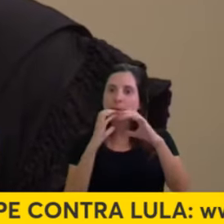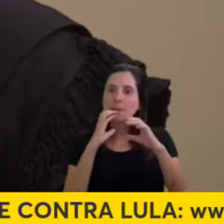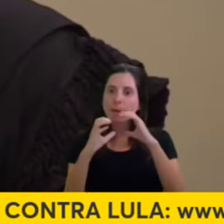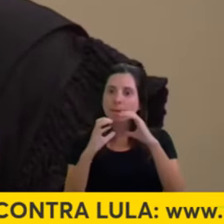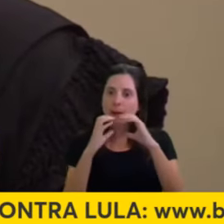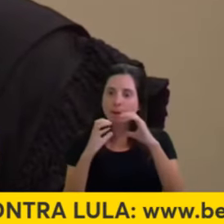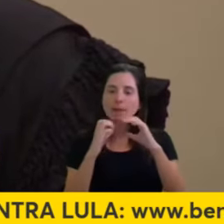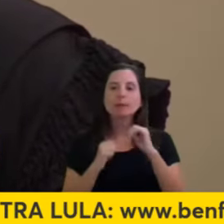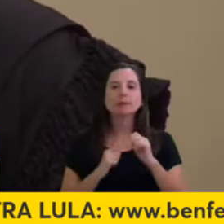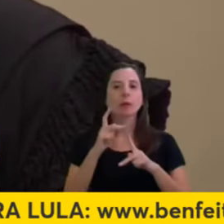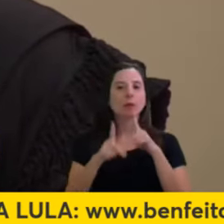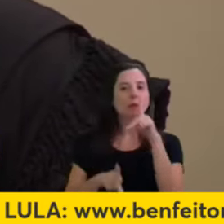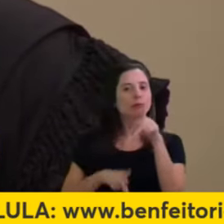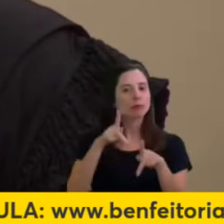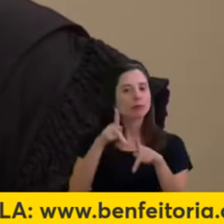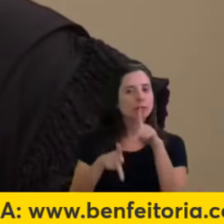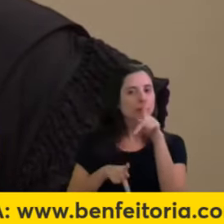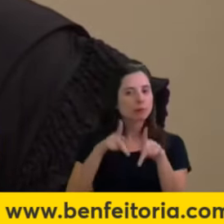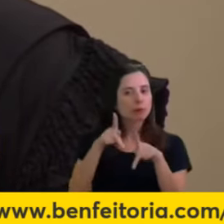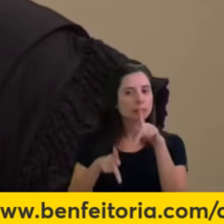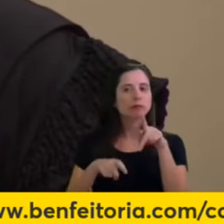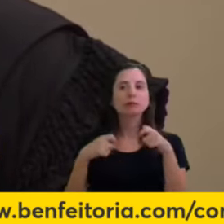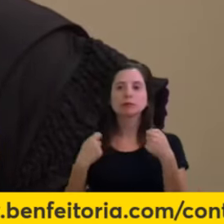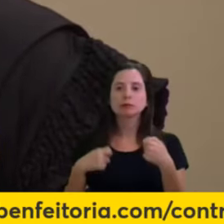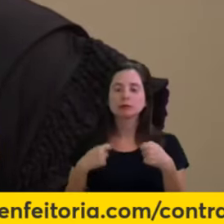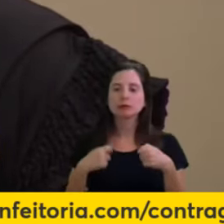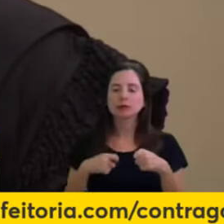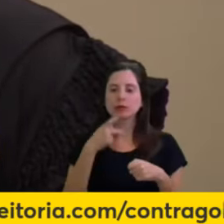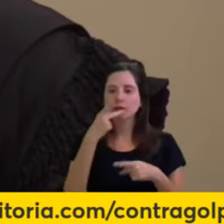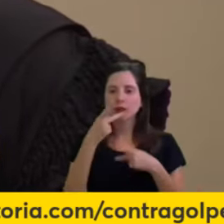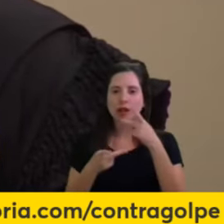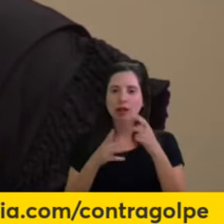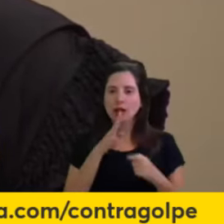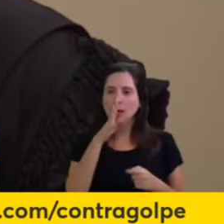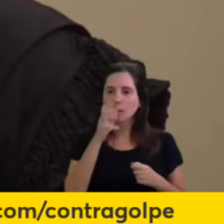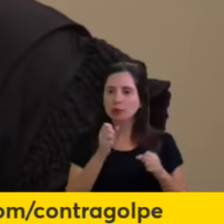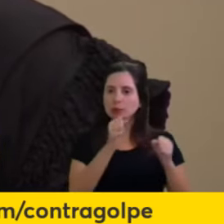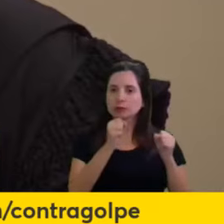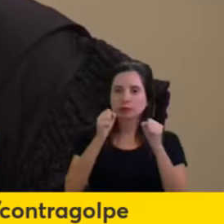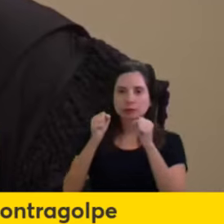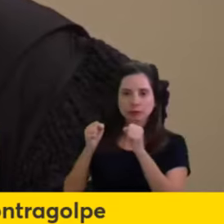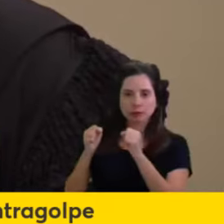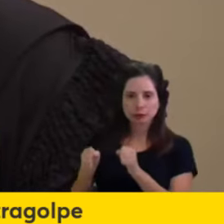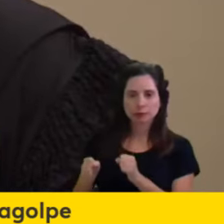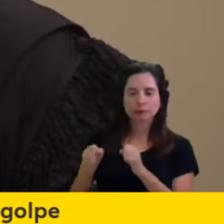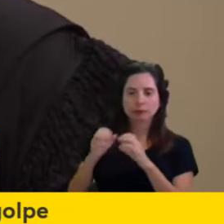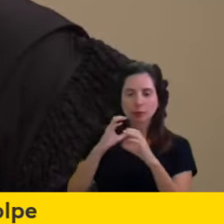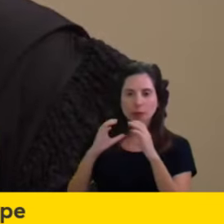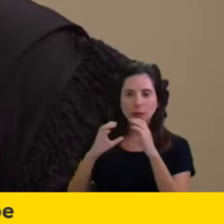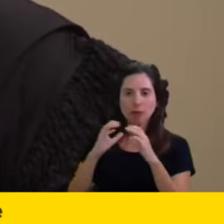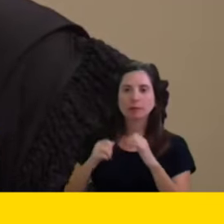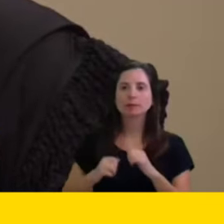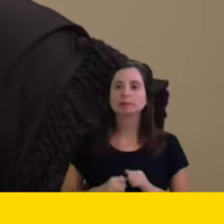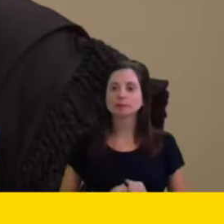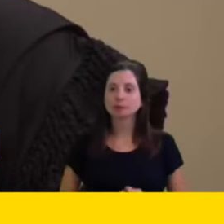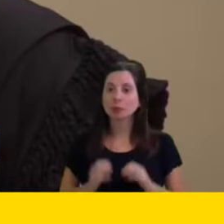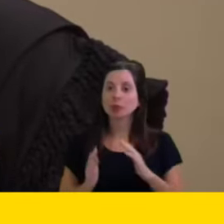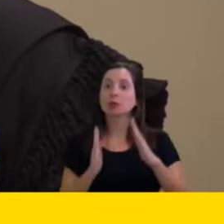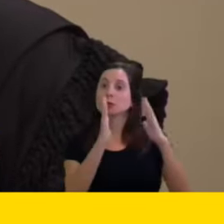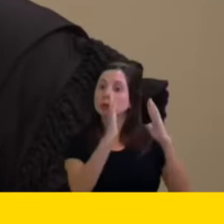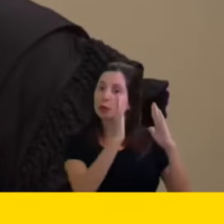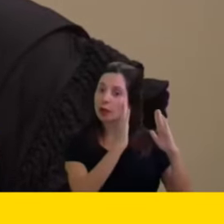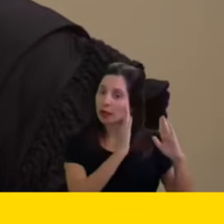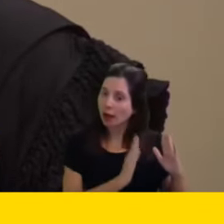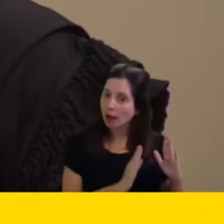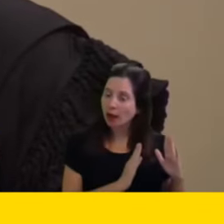população do nome do investigado não há como falar em abuso do meio de comunicação de outro lado as ações ainda possuem como fundamento as causas de pedir na